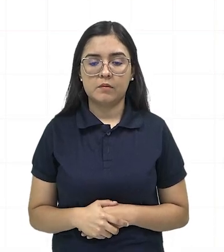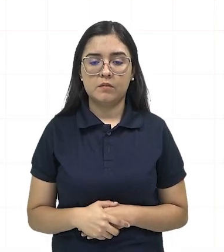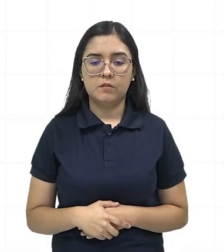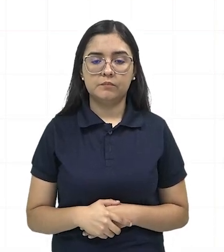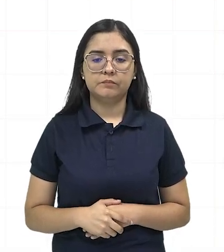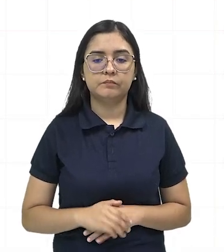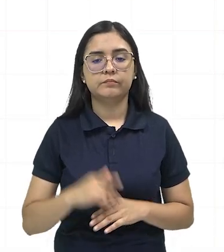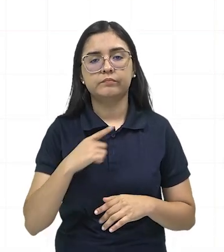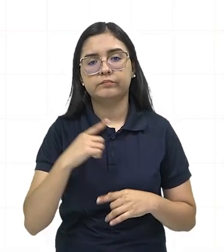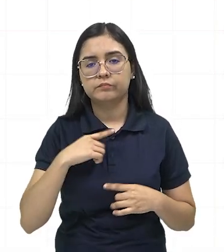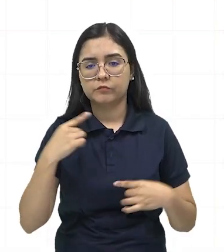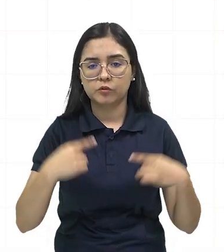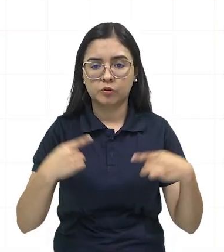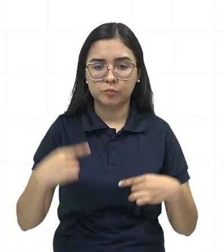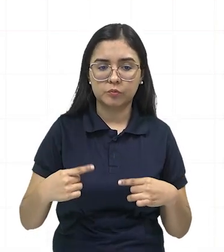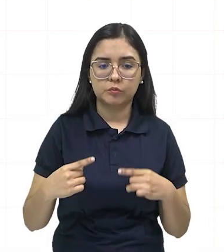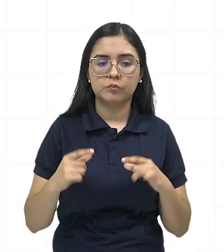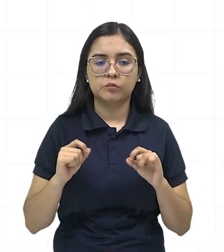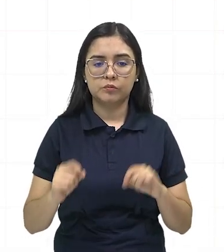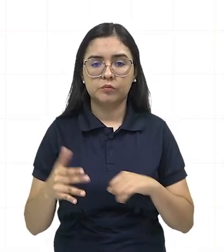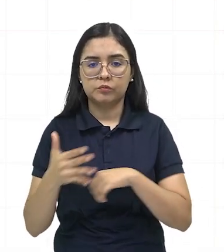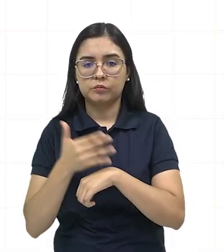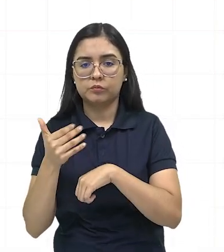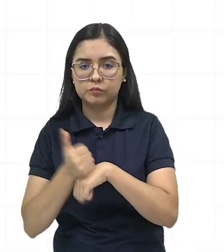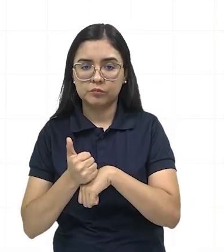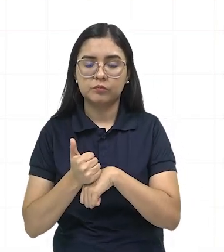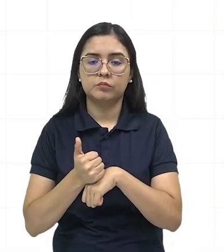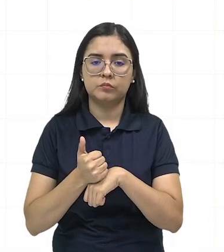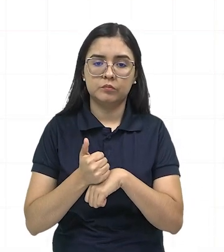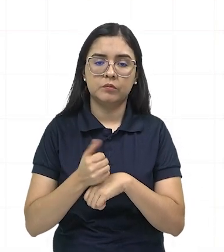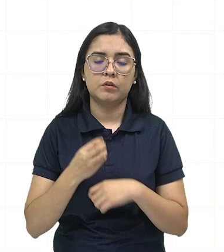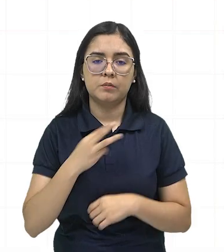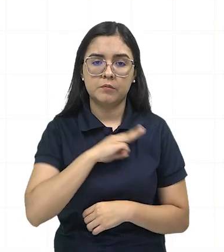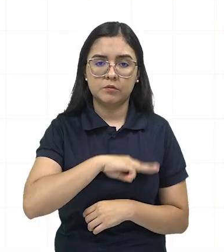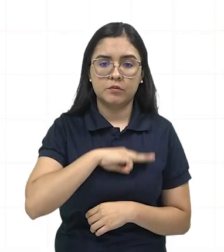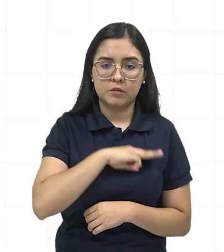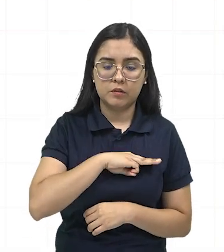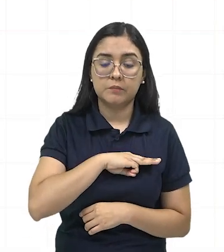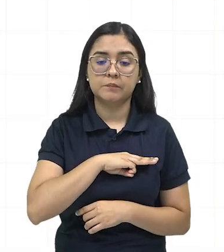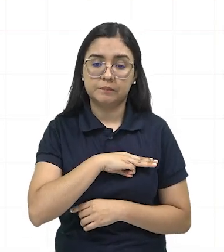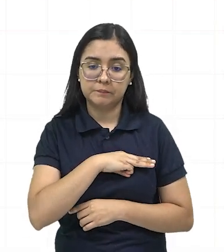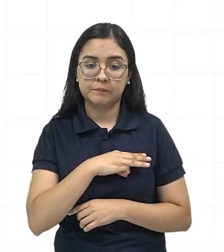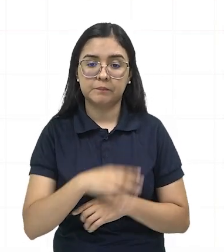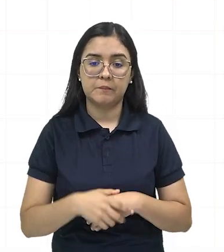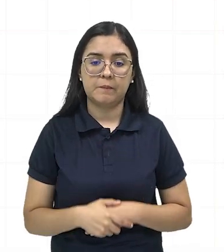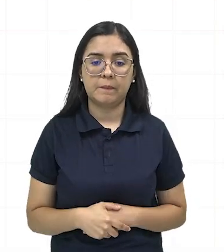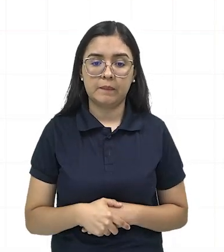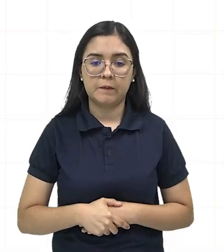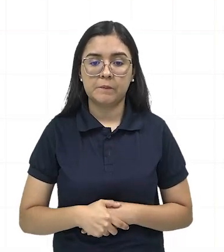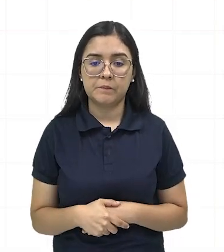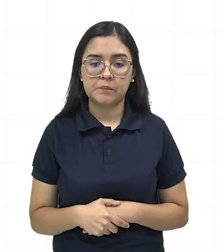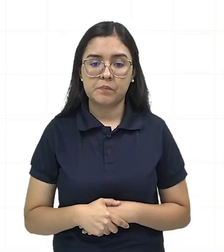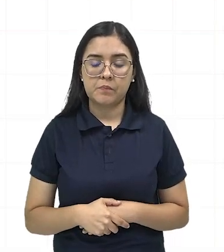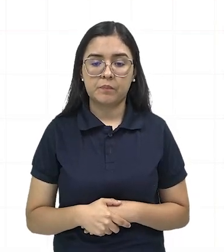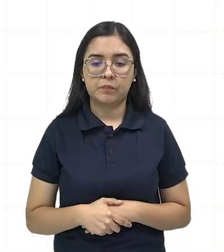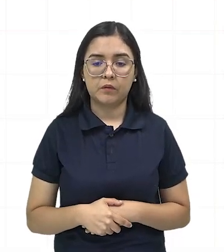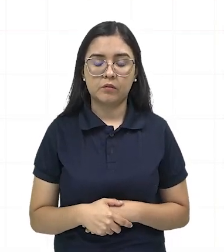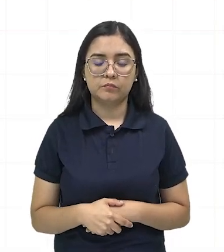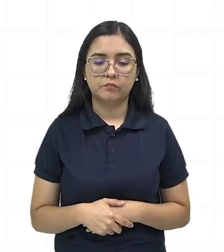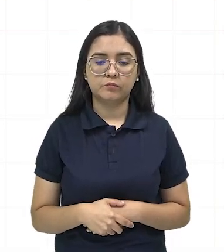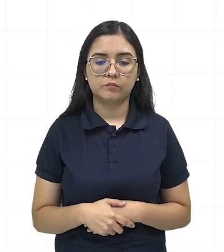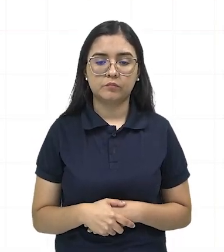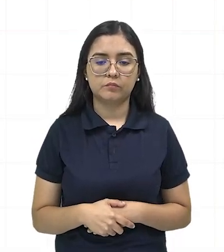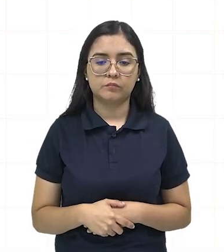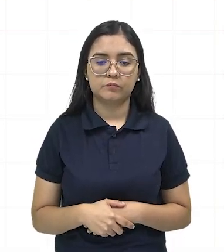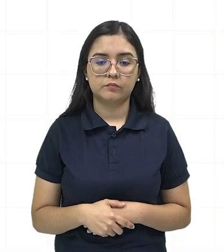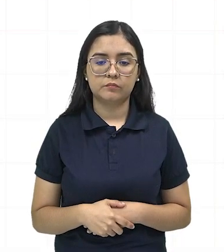da disputa da mão de obra entre colonos leigos e missionários, que tendia a pender mais favoravelmente para os missionários,